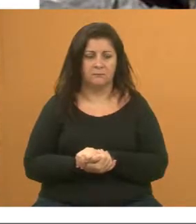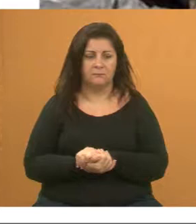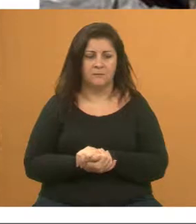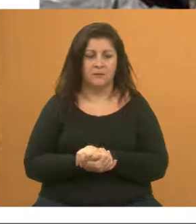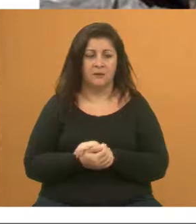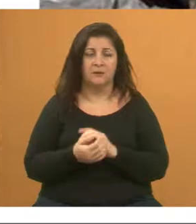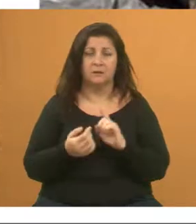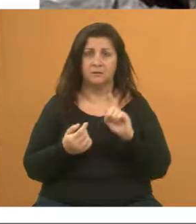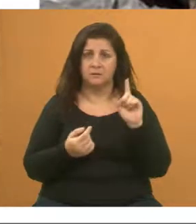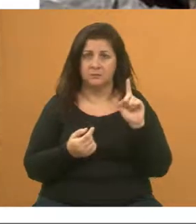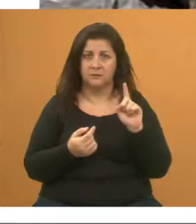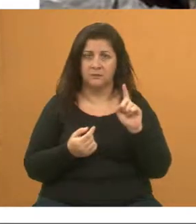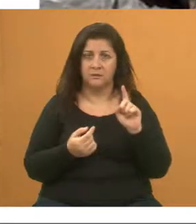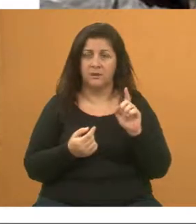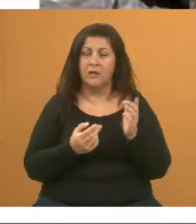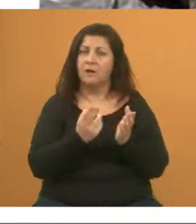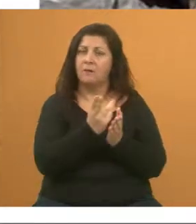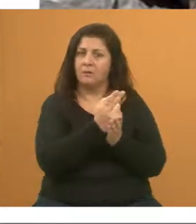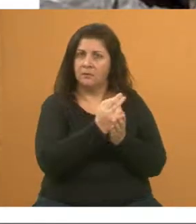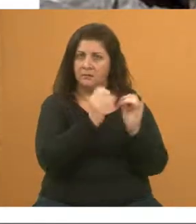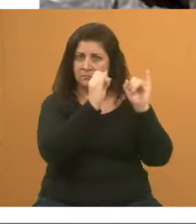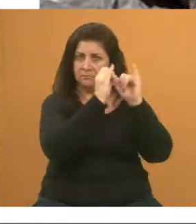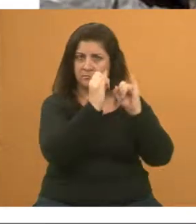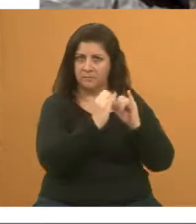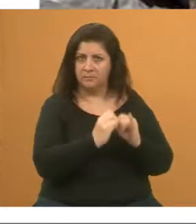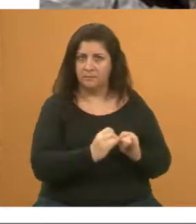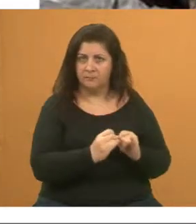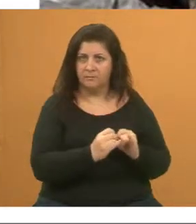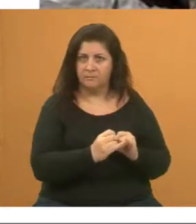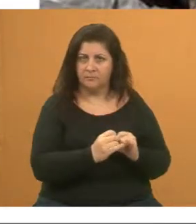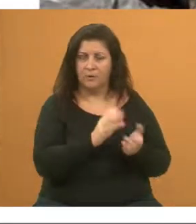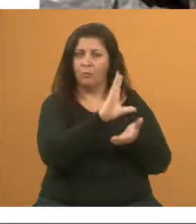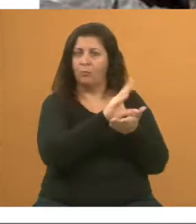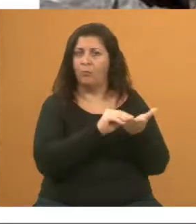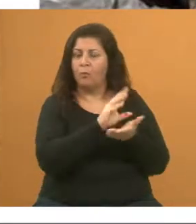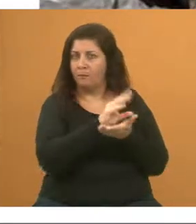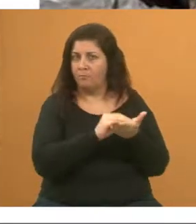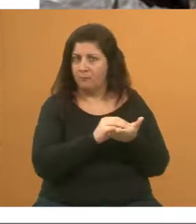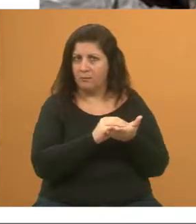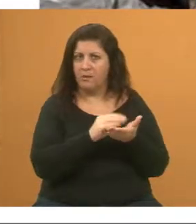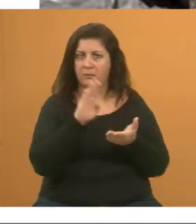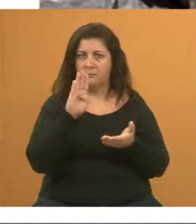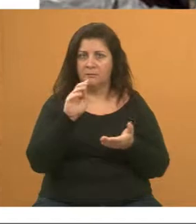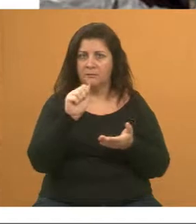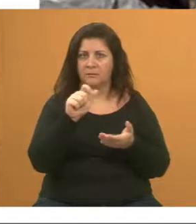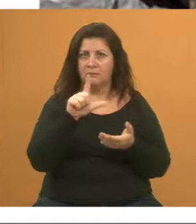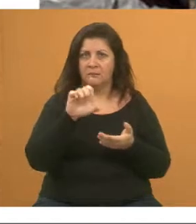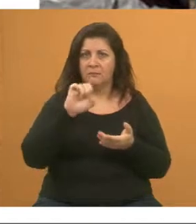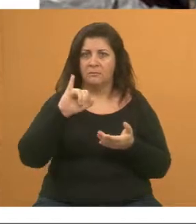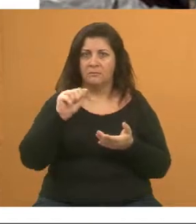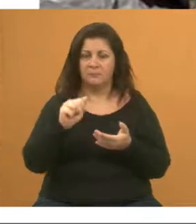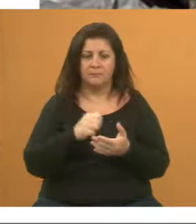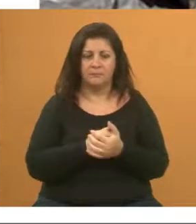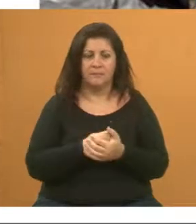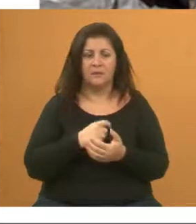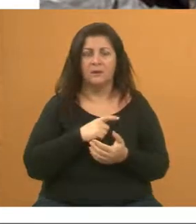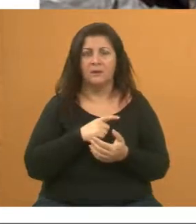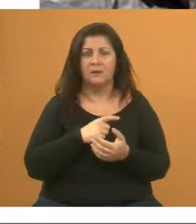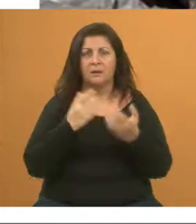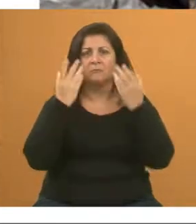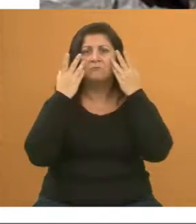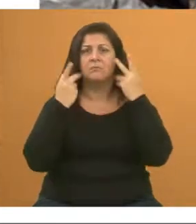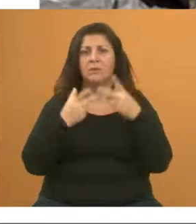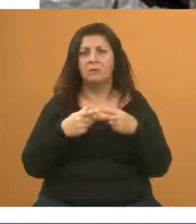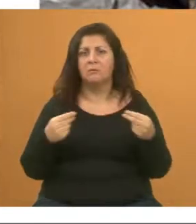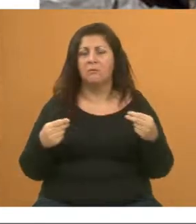Isso aí é uma escultura feita pelo Greenpeace, imitando uma baleia. A baleia, alguns animais, eles estão morrendo porque